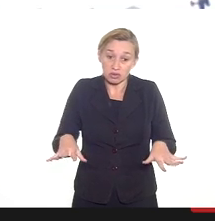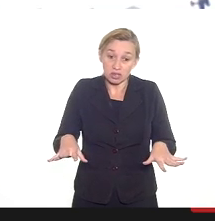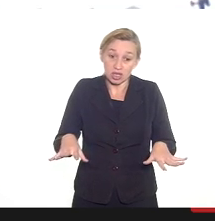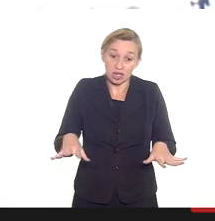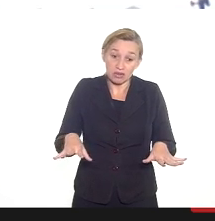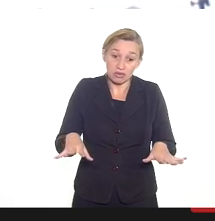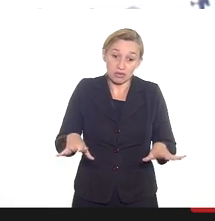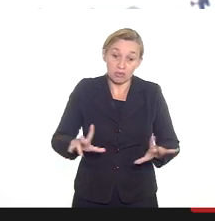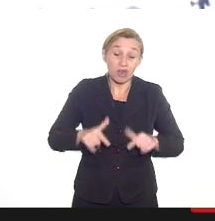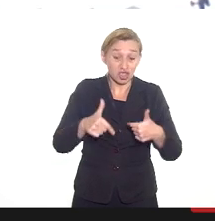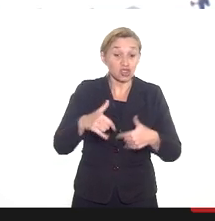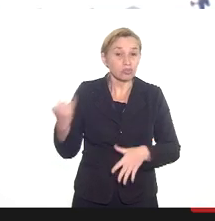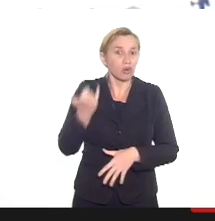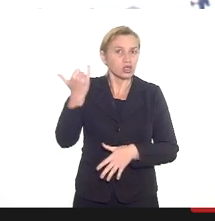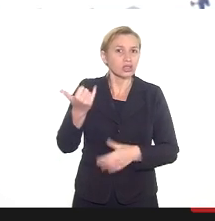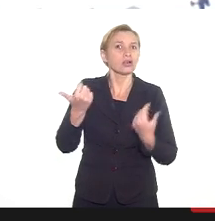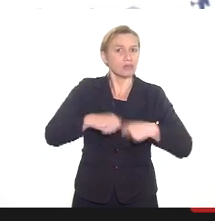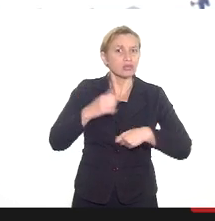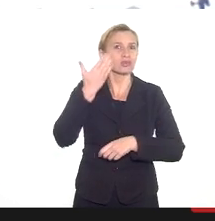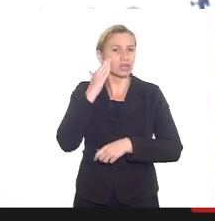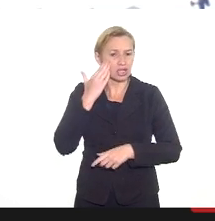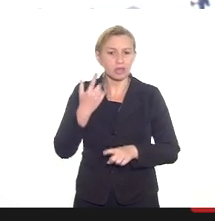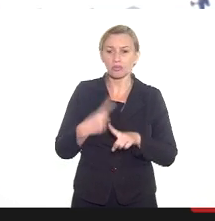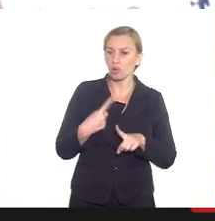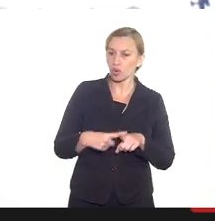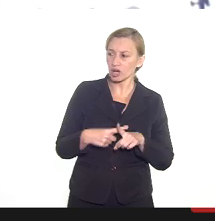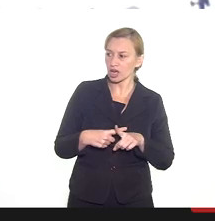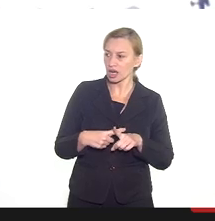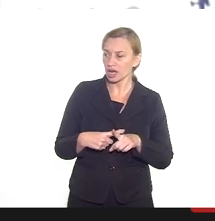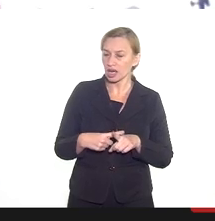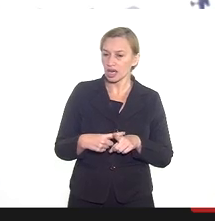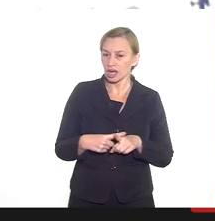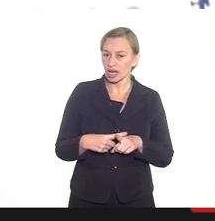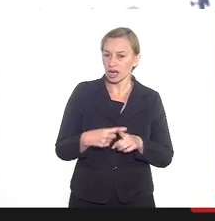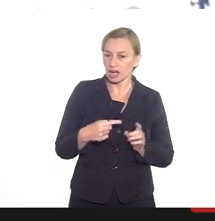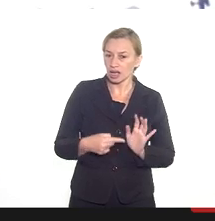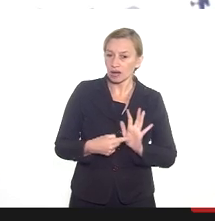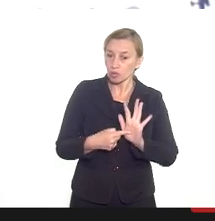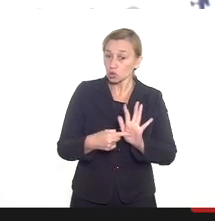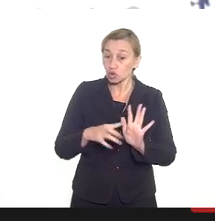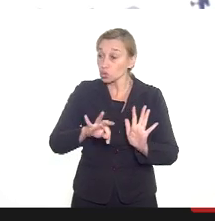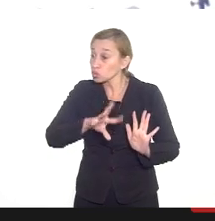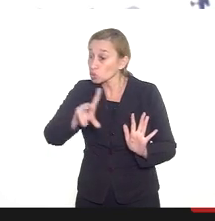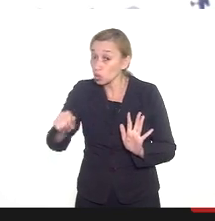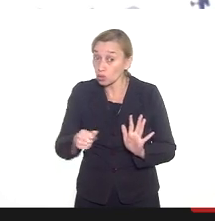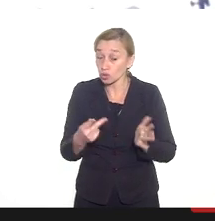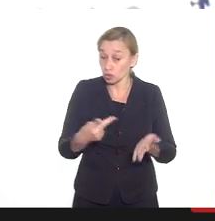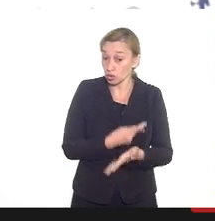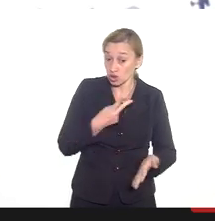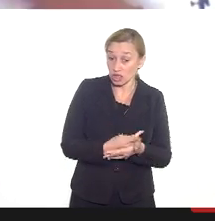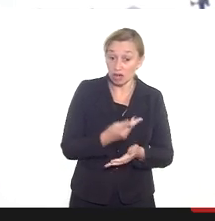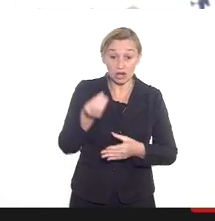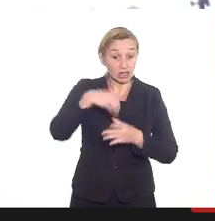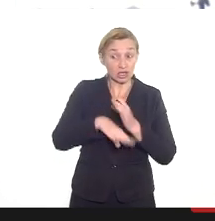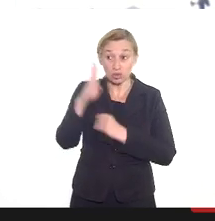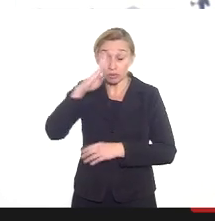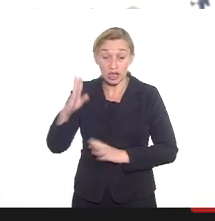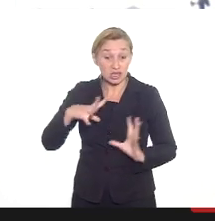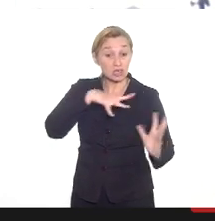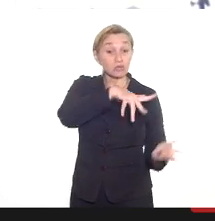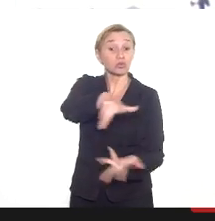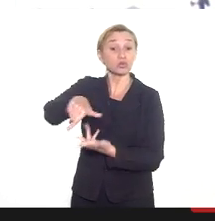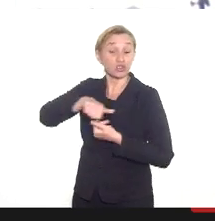aspecto importante que precisa ser compreendido, porque ela desnudou as fragilidades, não só do Brasil, mas